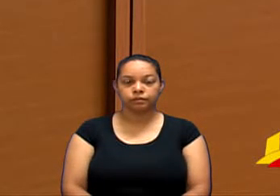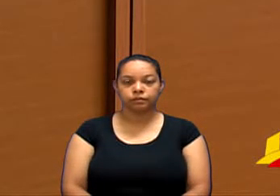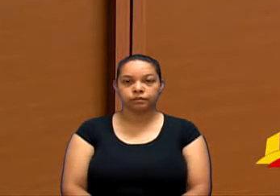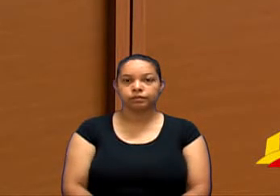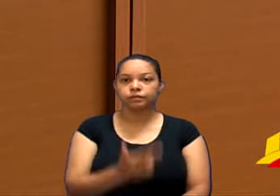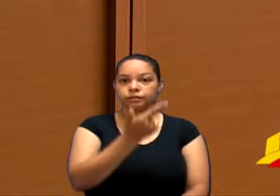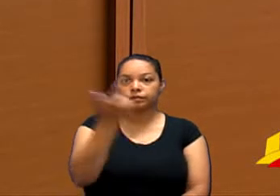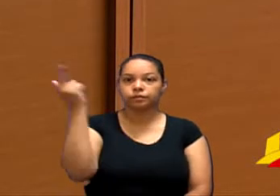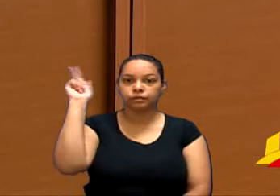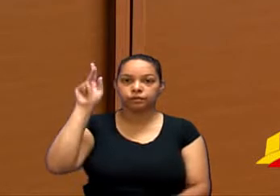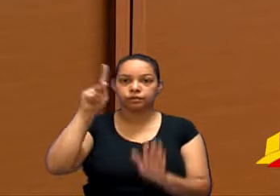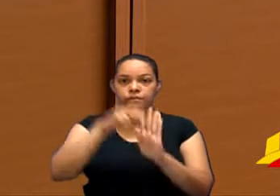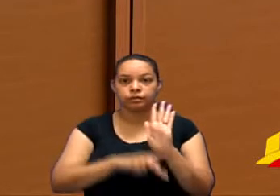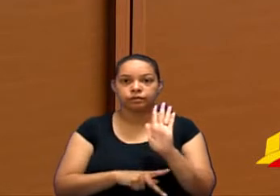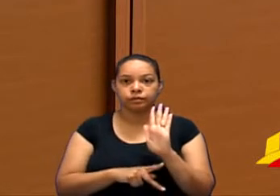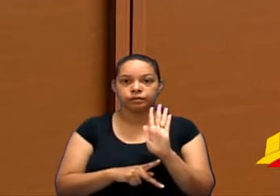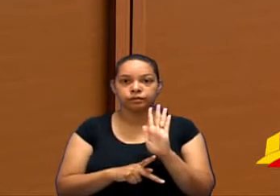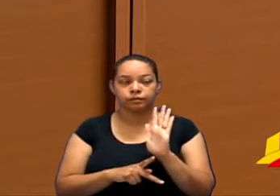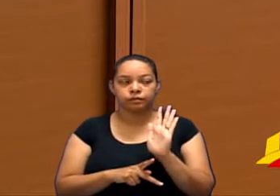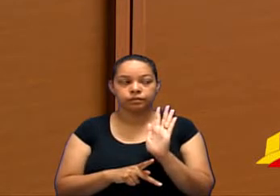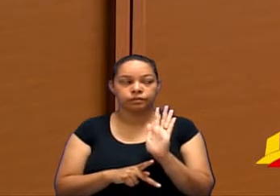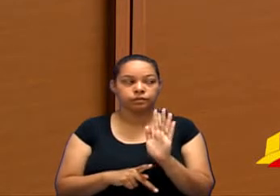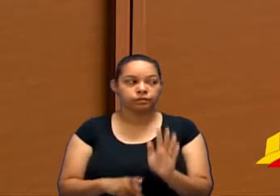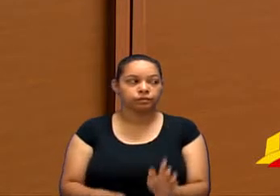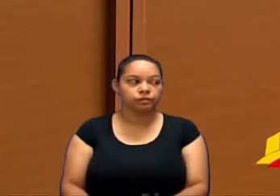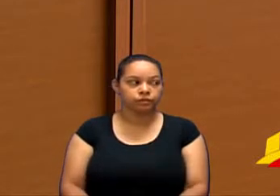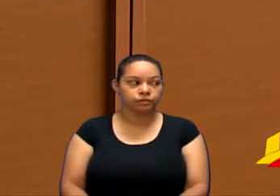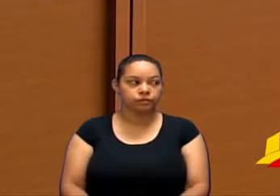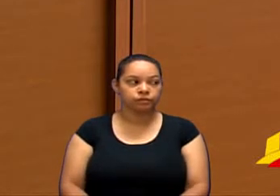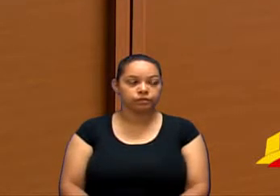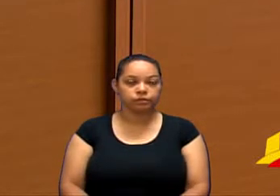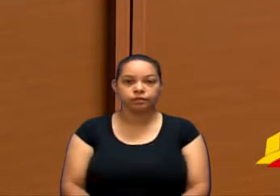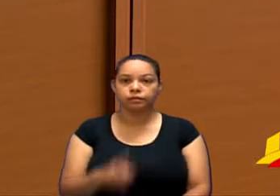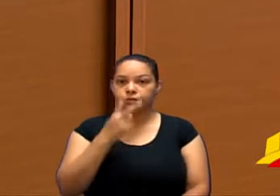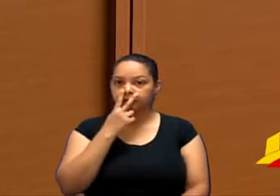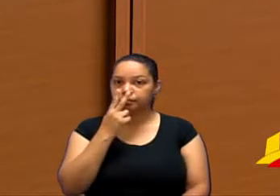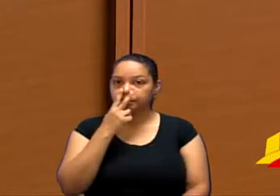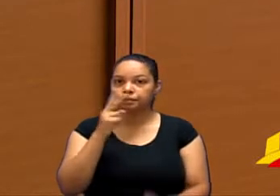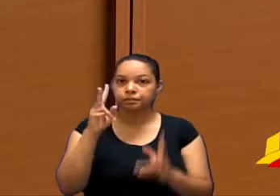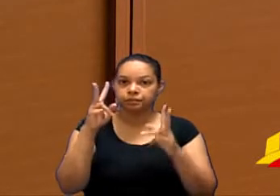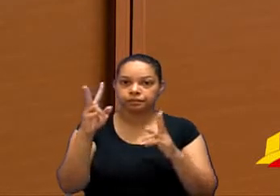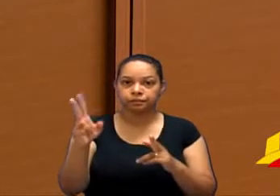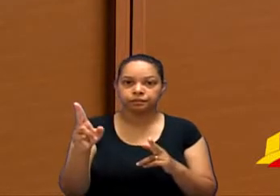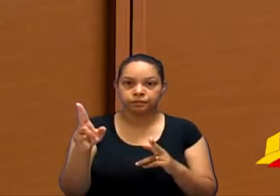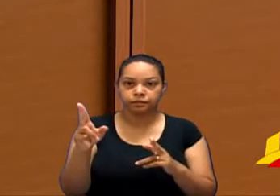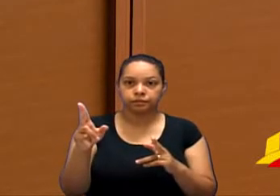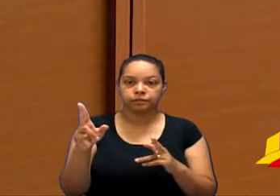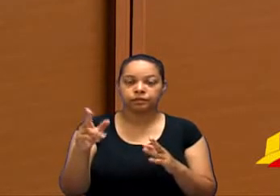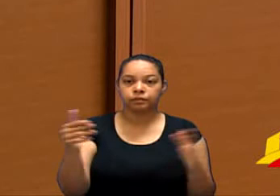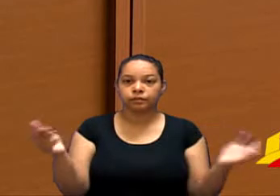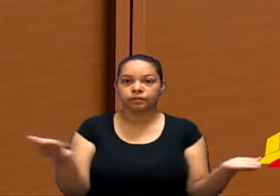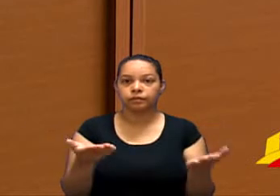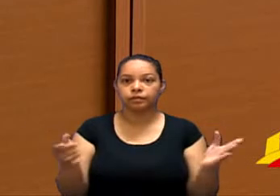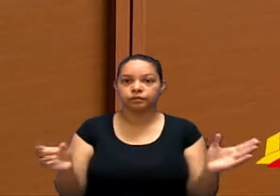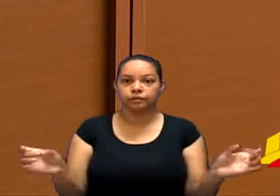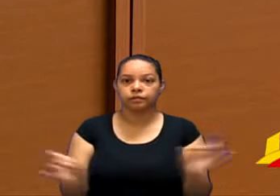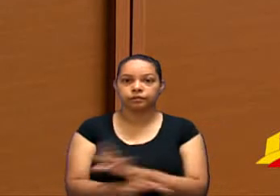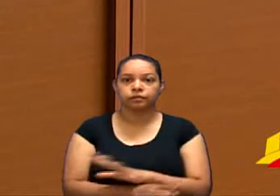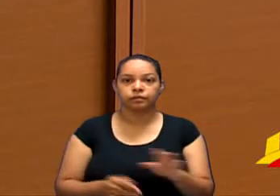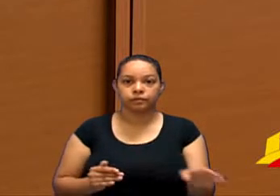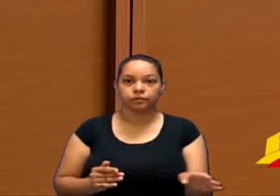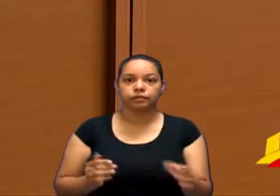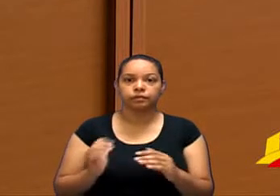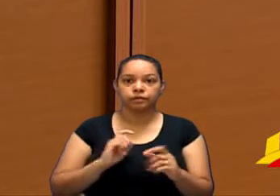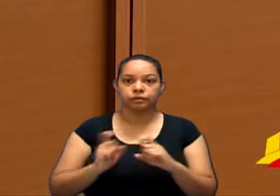o outro projeto também é praticamente igual né Vereador eu coloco em discussão é encerrado discussão